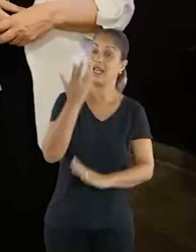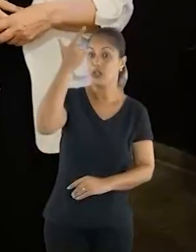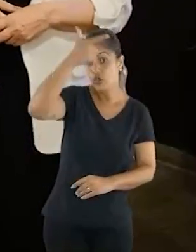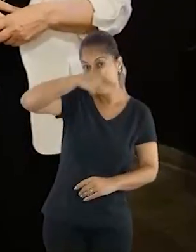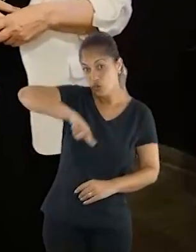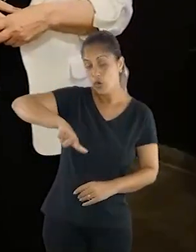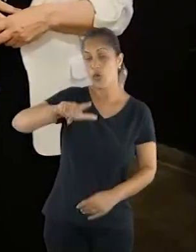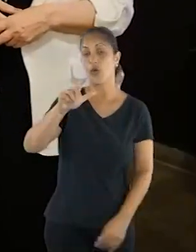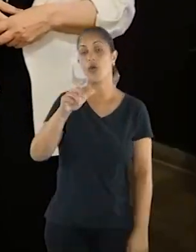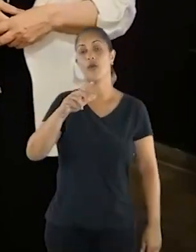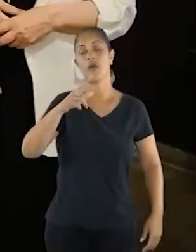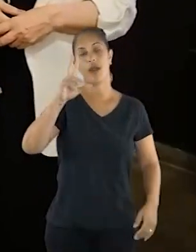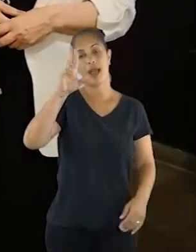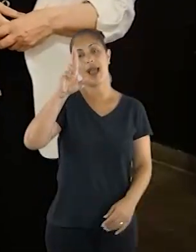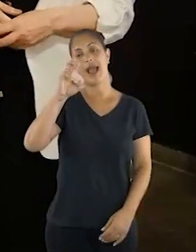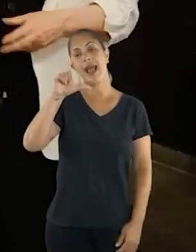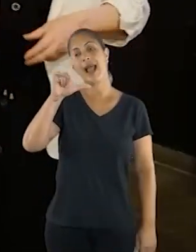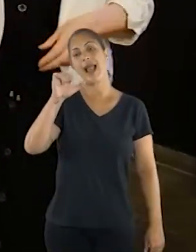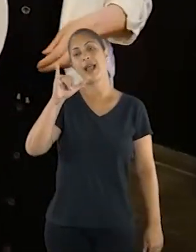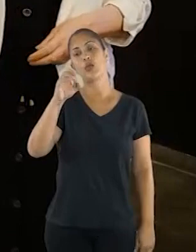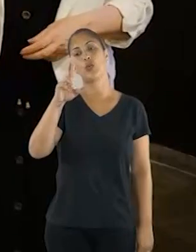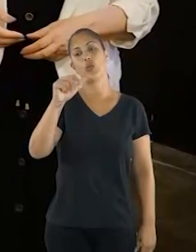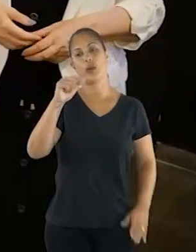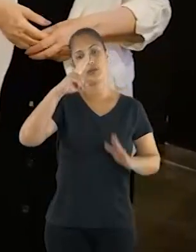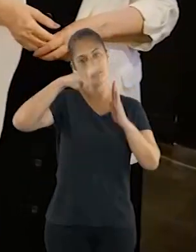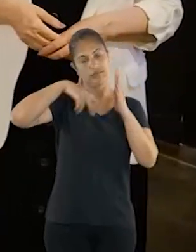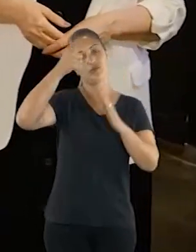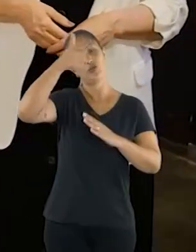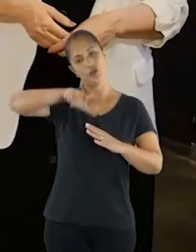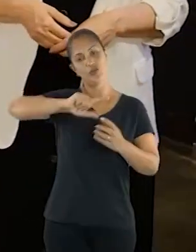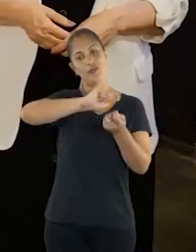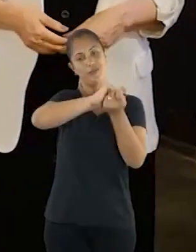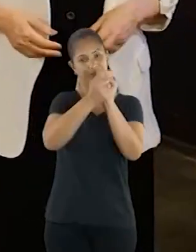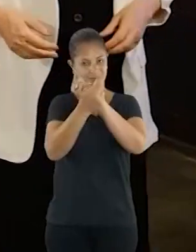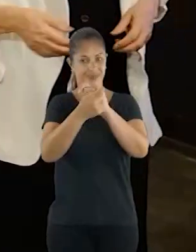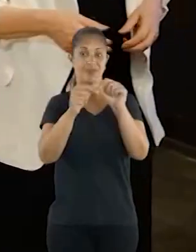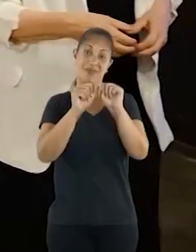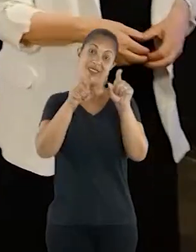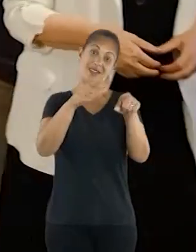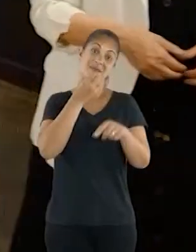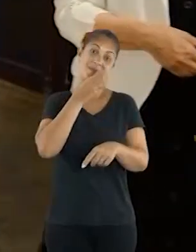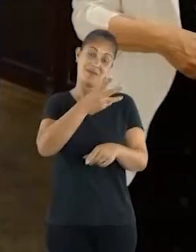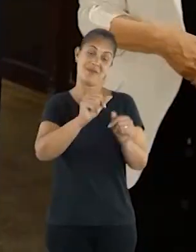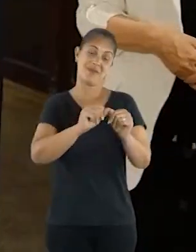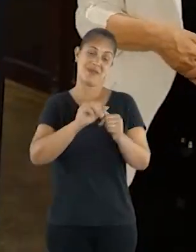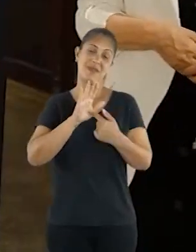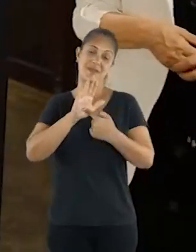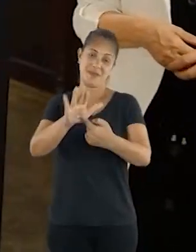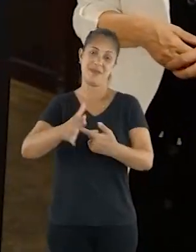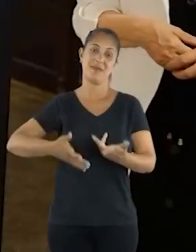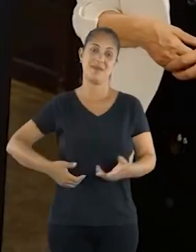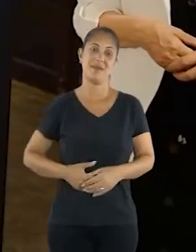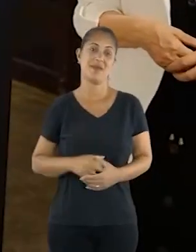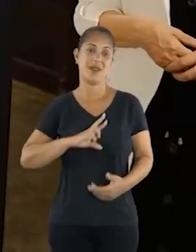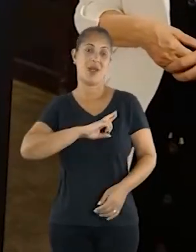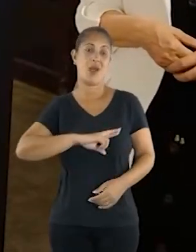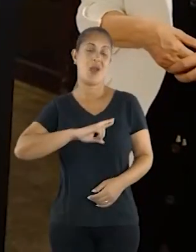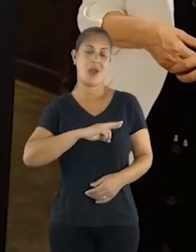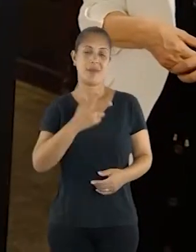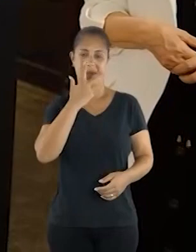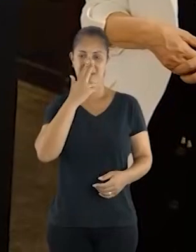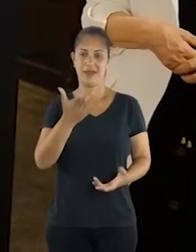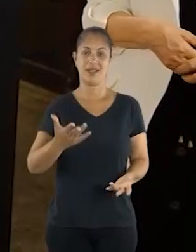uma releitura da Pedra do Ingá. Coube a você fazer isso. Lá no romance eu sou